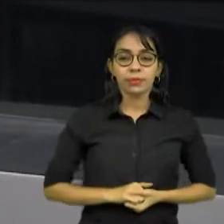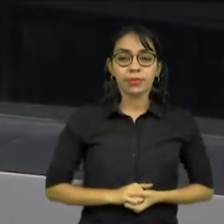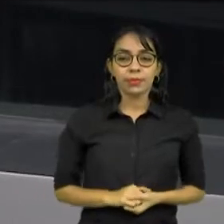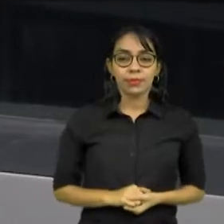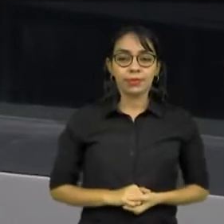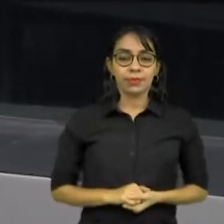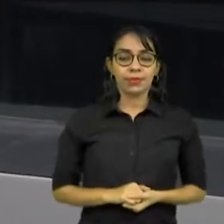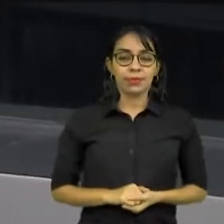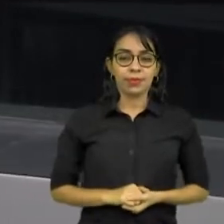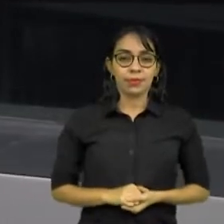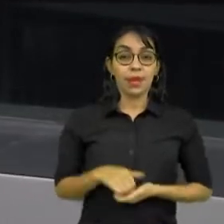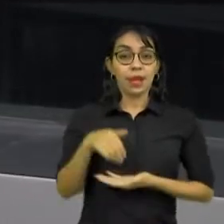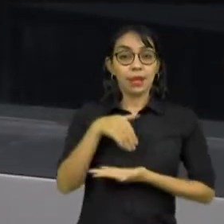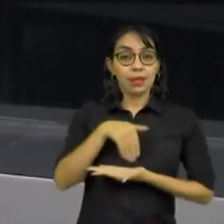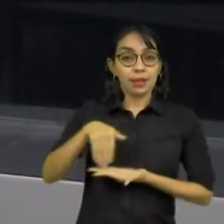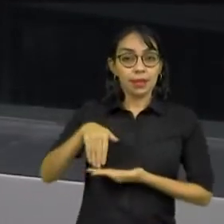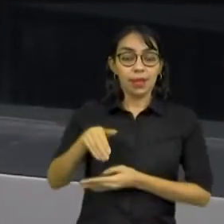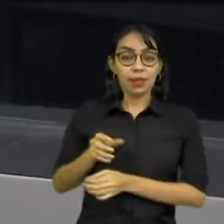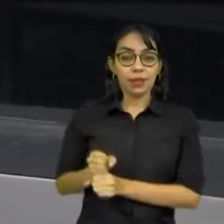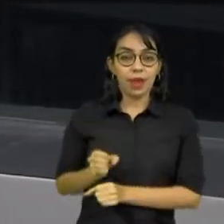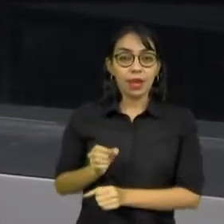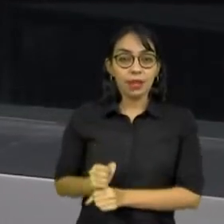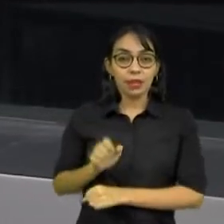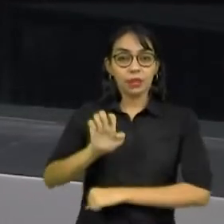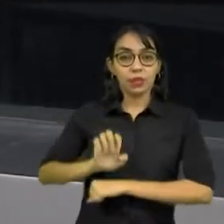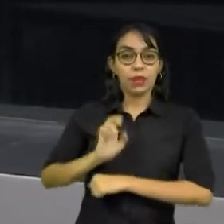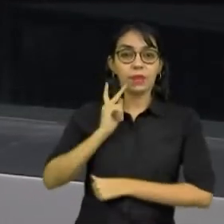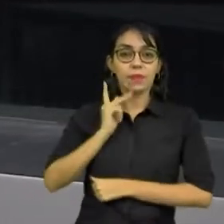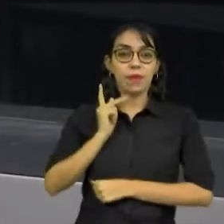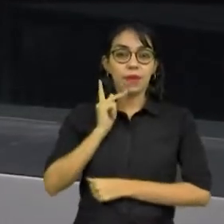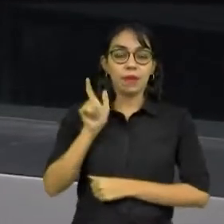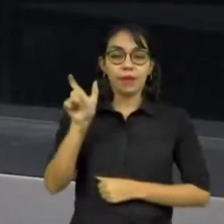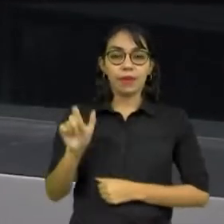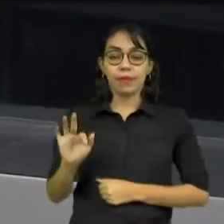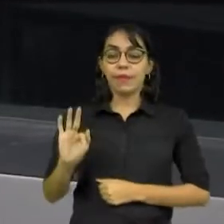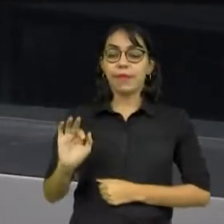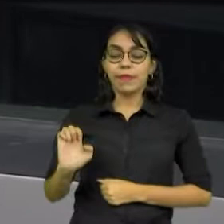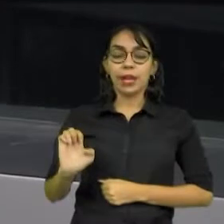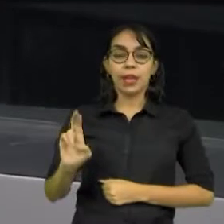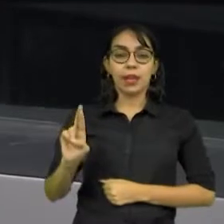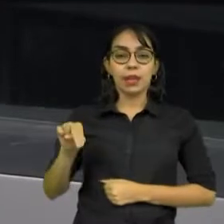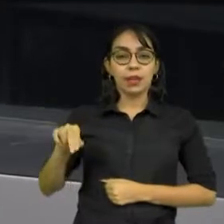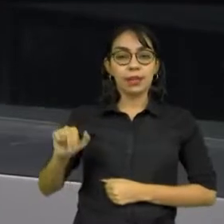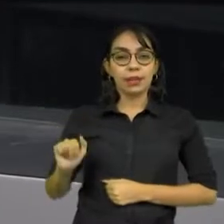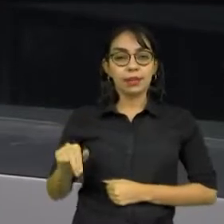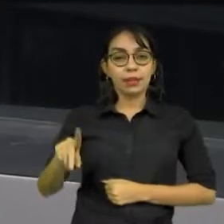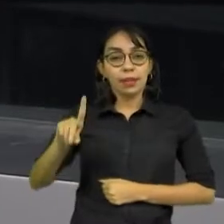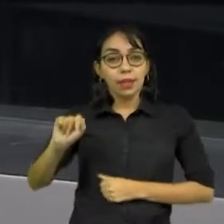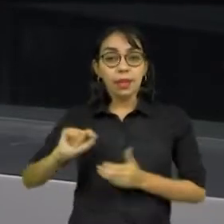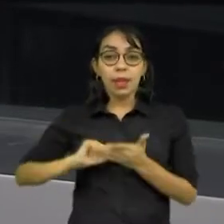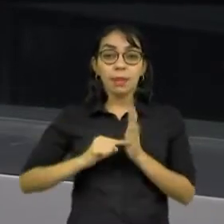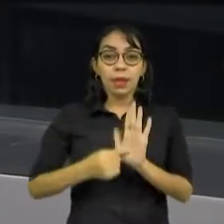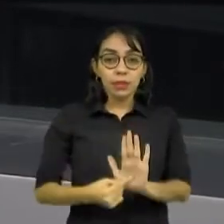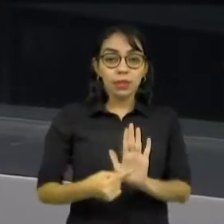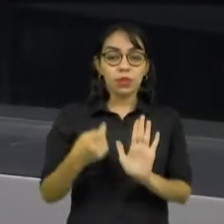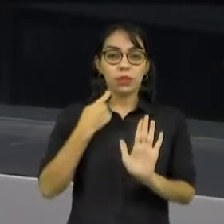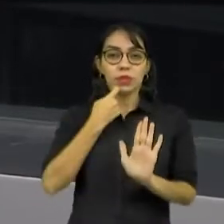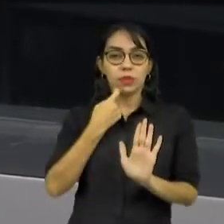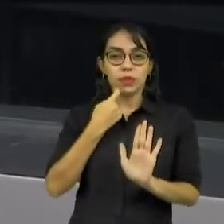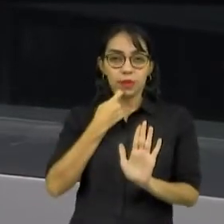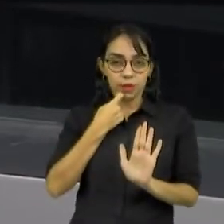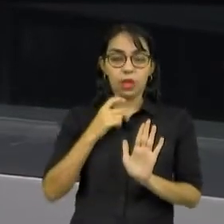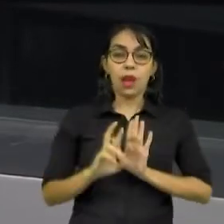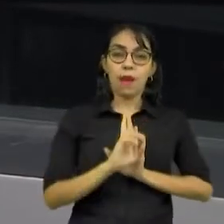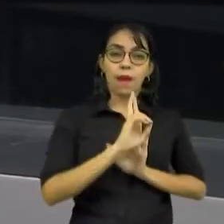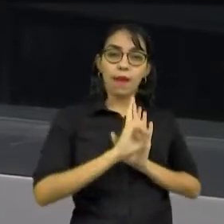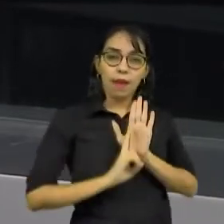A secretária da Fazenda do Ceará, Fernanda Pacobaíba, apresentou na tarde desta sexta-feira o relatório das